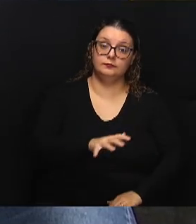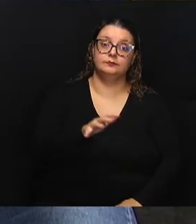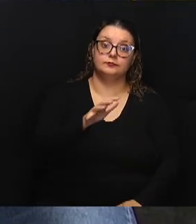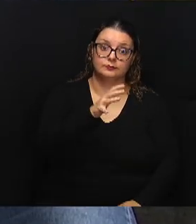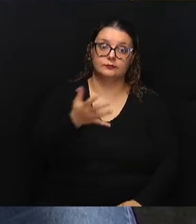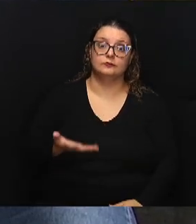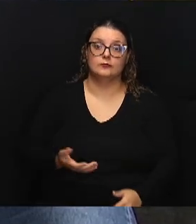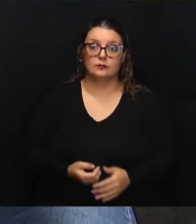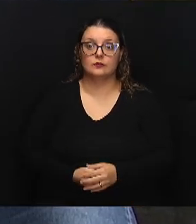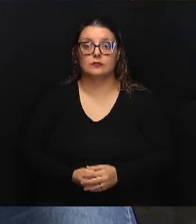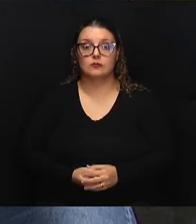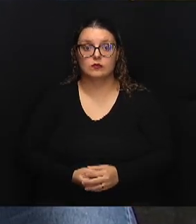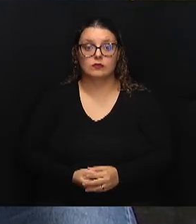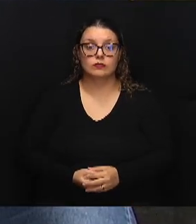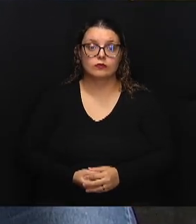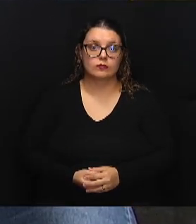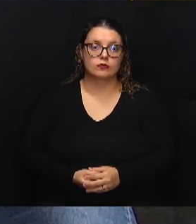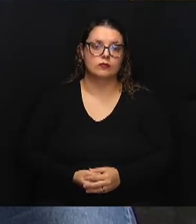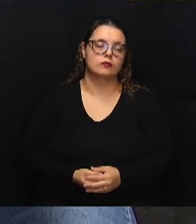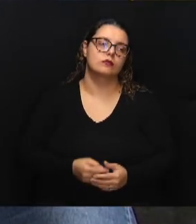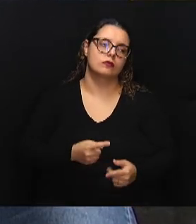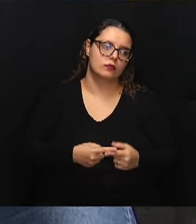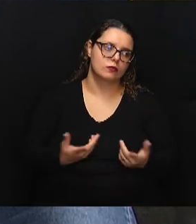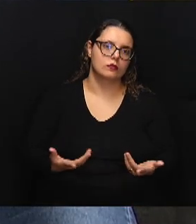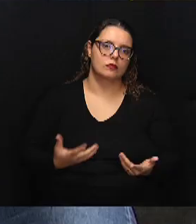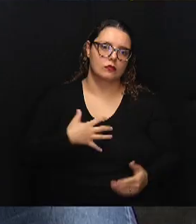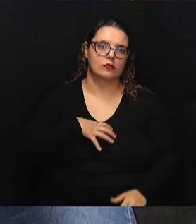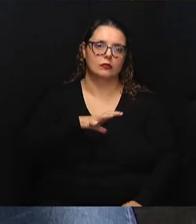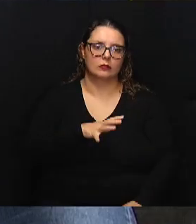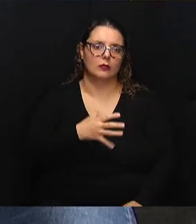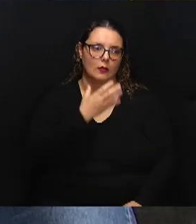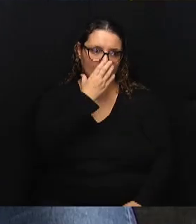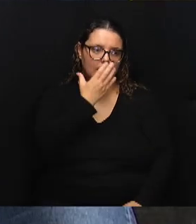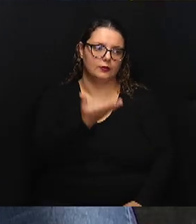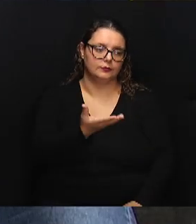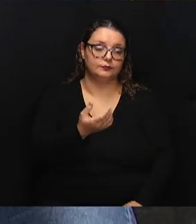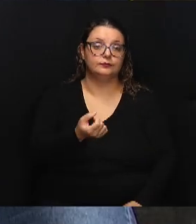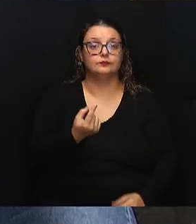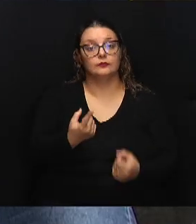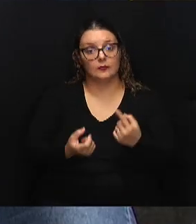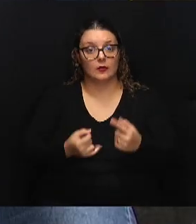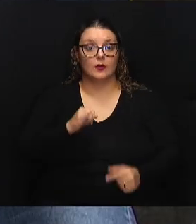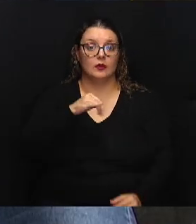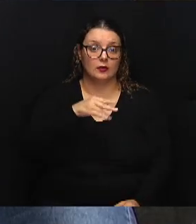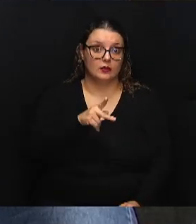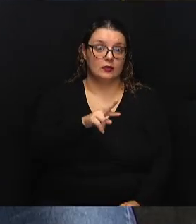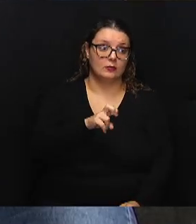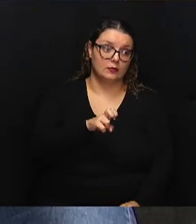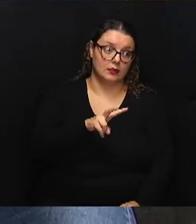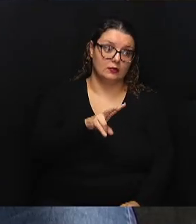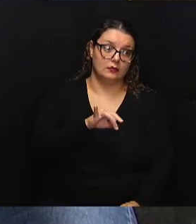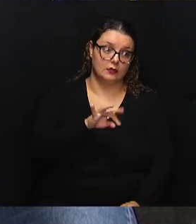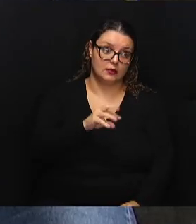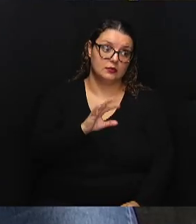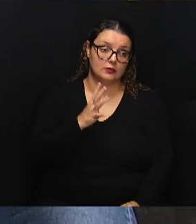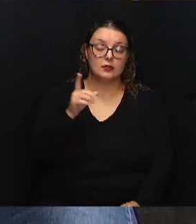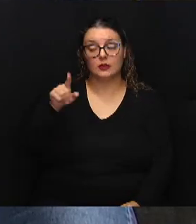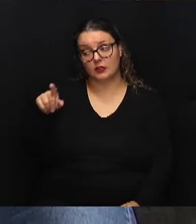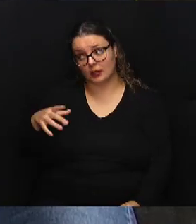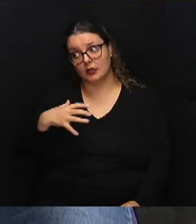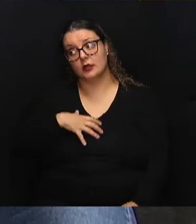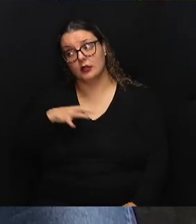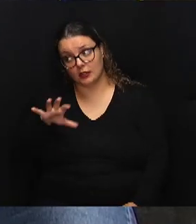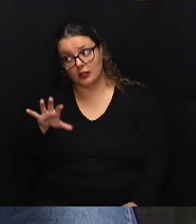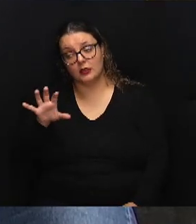porque não ia deixar o cachorro naquela situação. Então, quer dizer, são imprevistos que acontecem, né? É isso aí, André. Essas